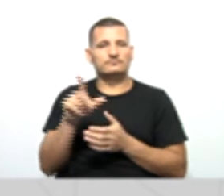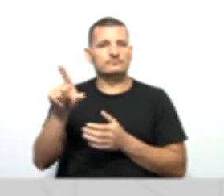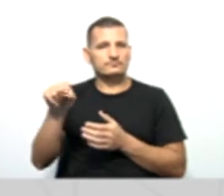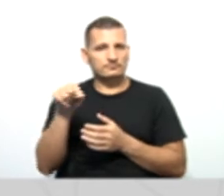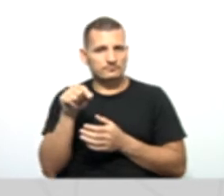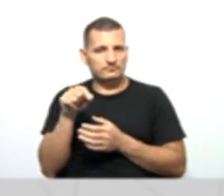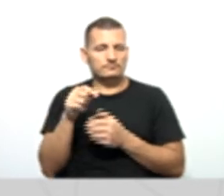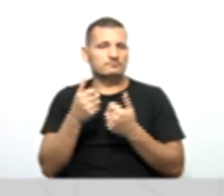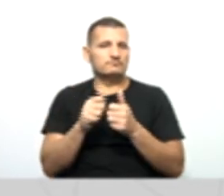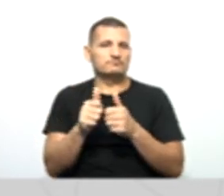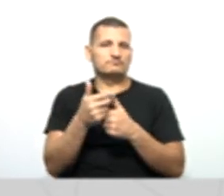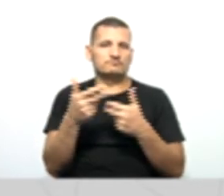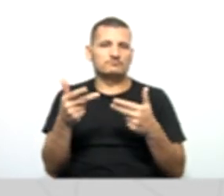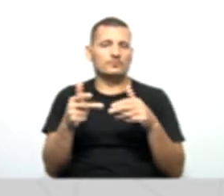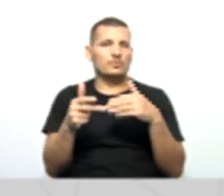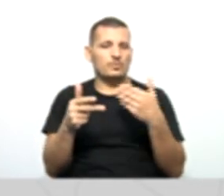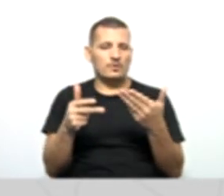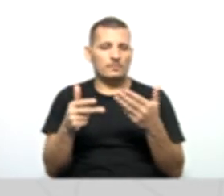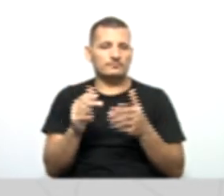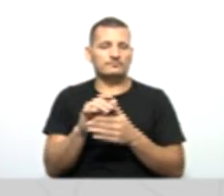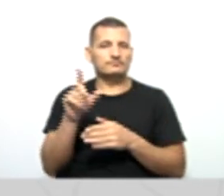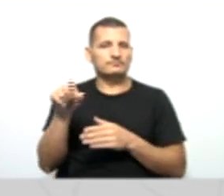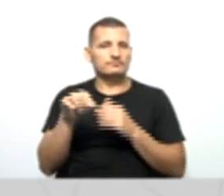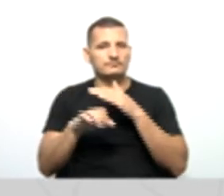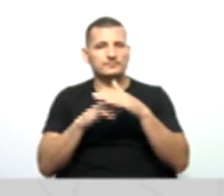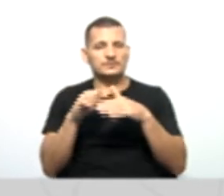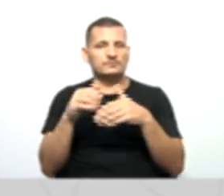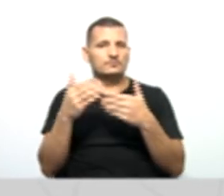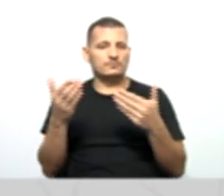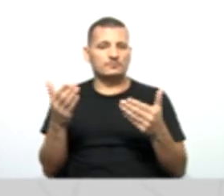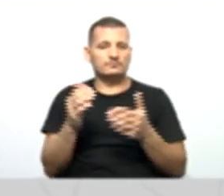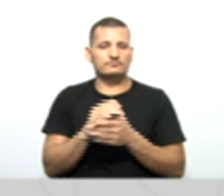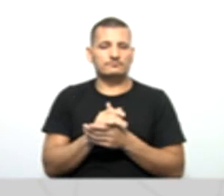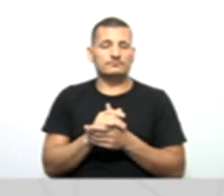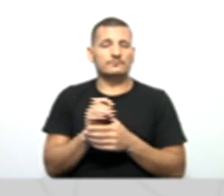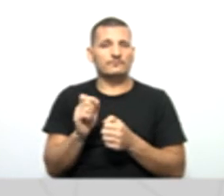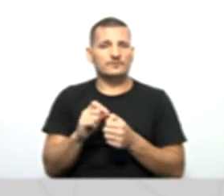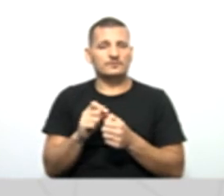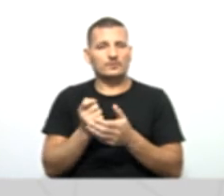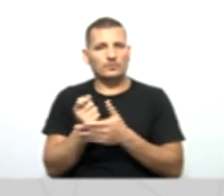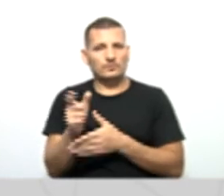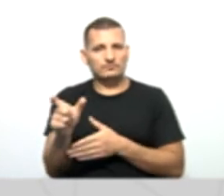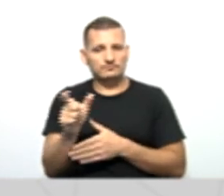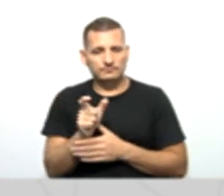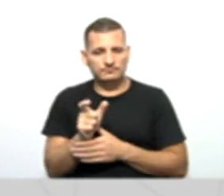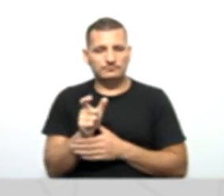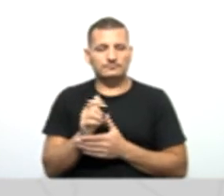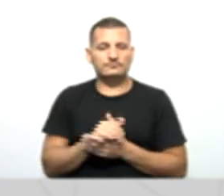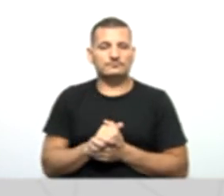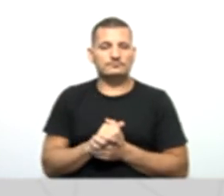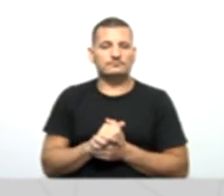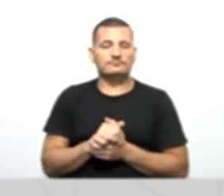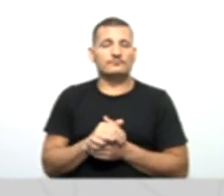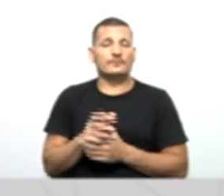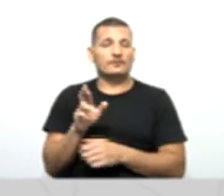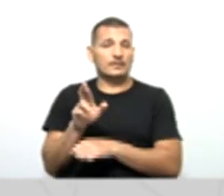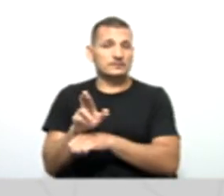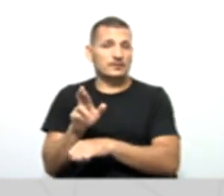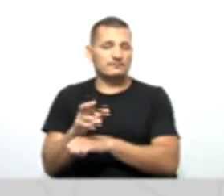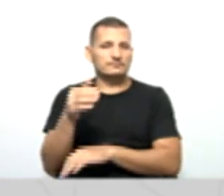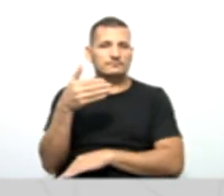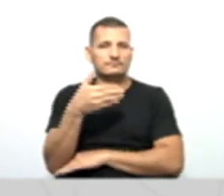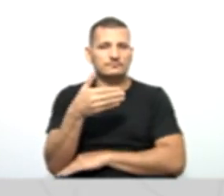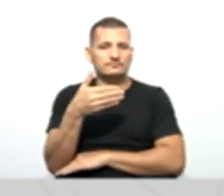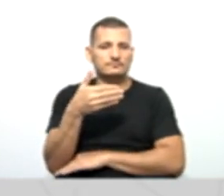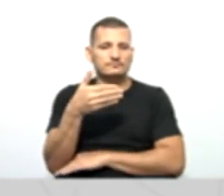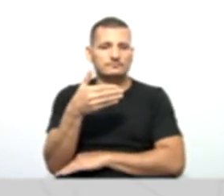meio de transporte, escolher a companhia, realizar a aquisição. E aí outra tarefa, reserva da hospedagem. Para